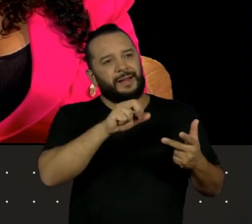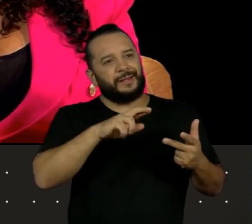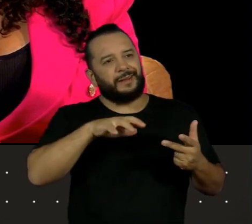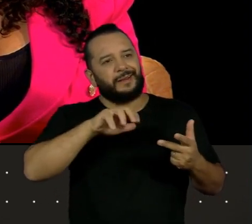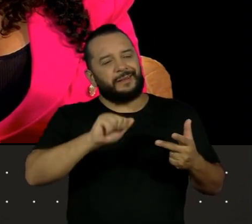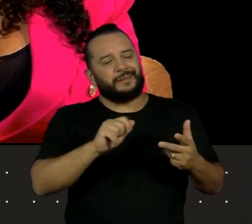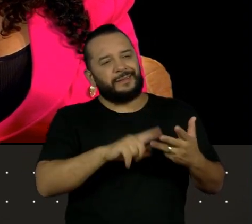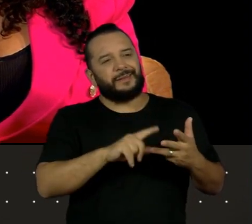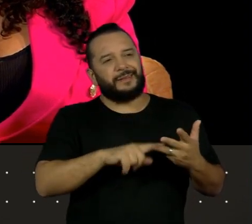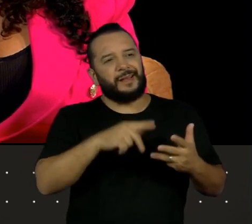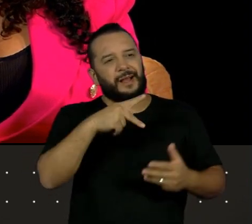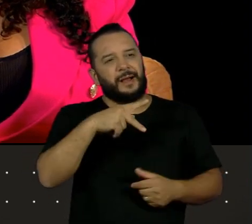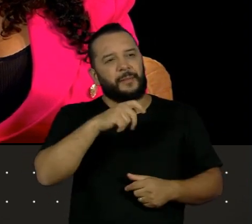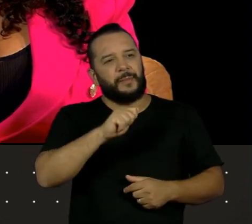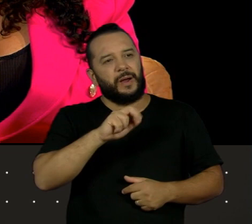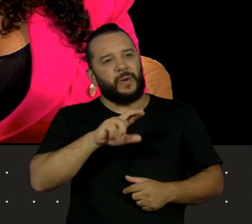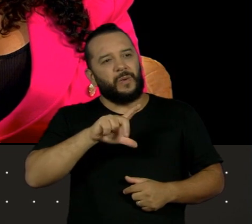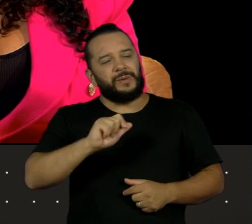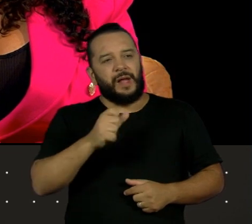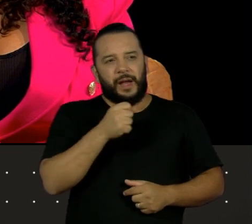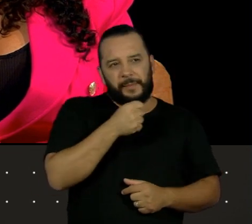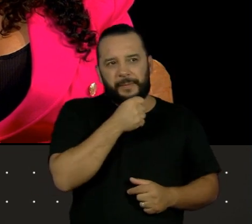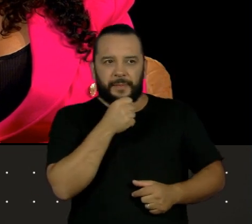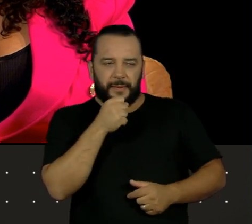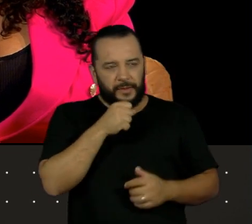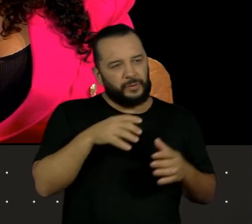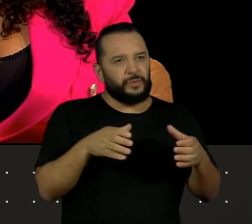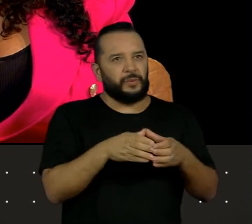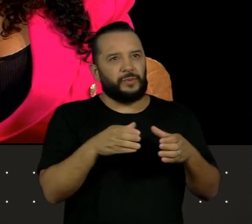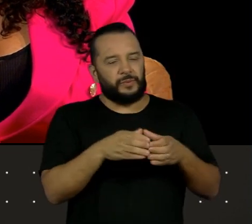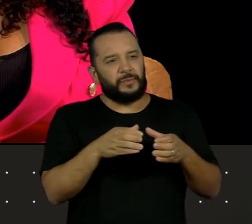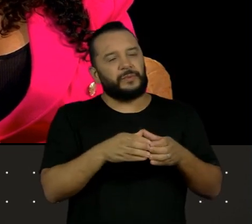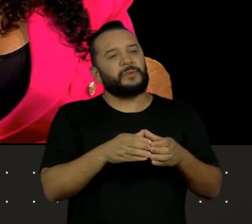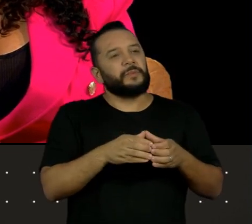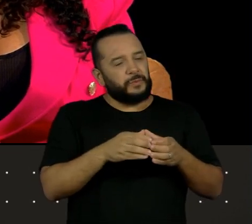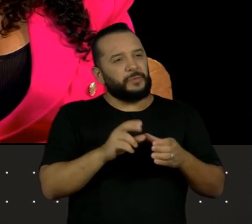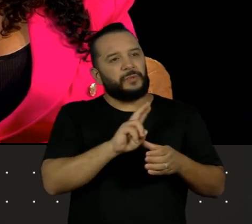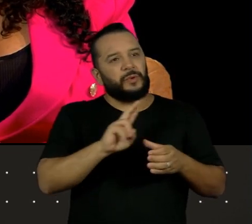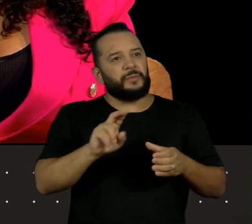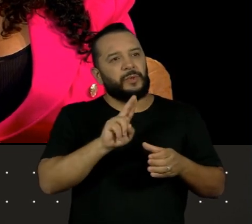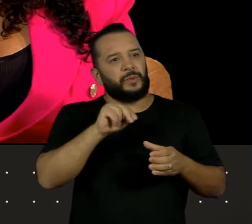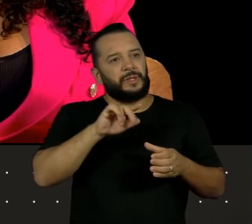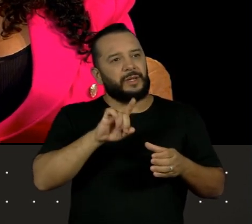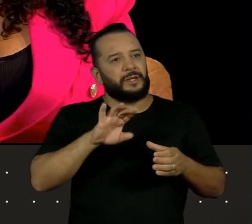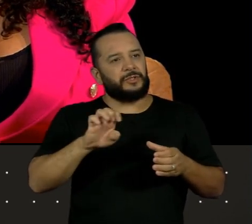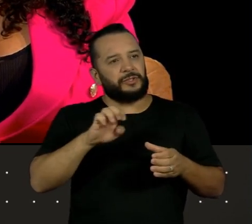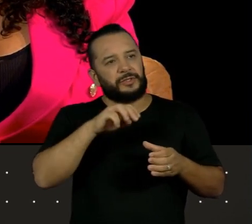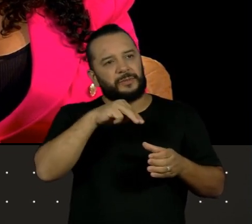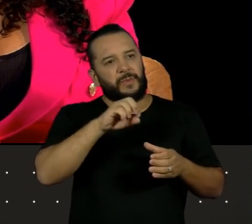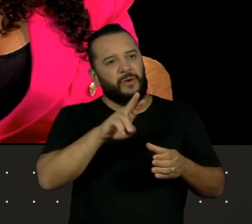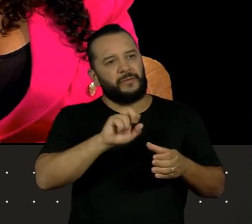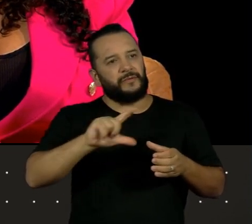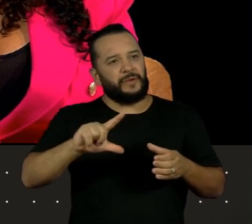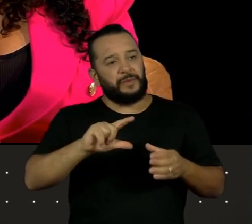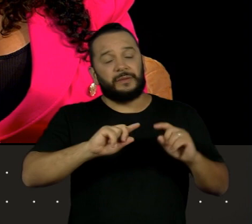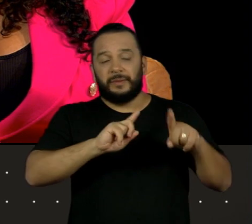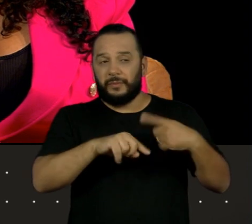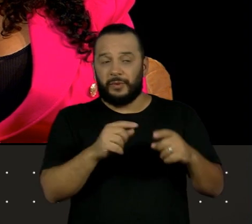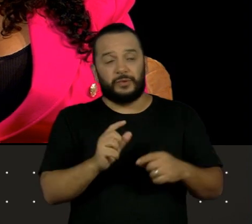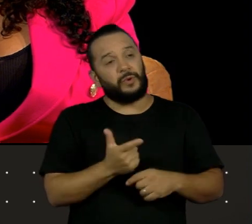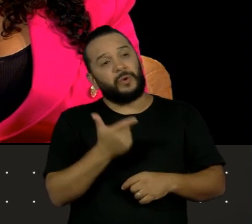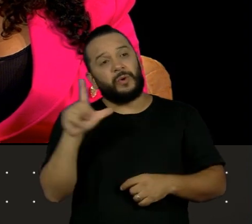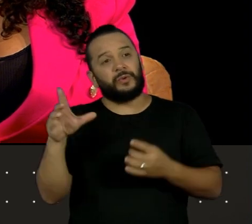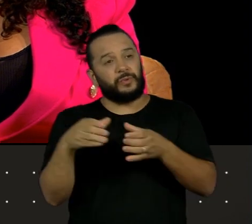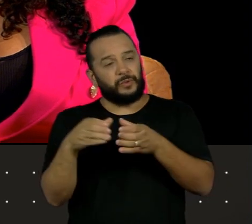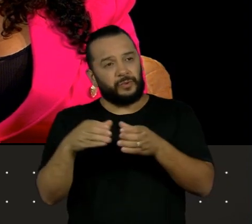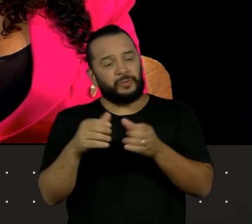Paula cantou na nossa banda. A gente tinha uma banda junto chamada Unidade Móvel e depois uma outra banda que a gente montou também